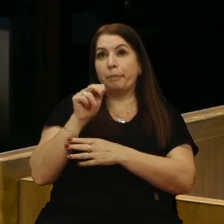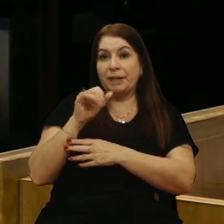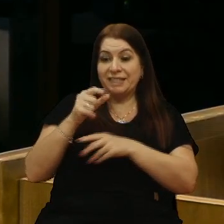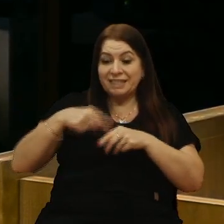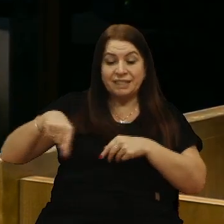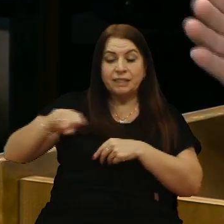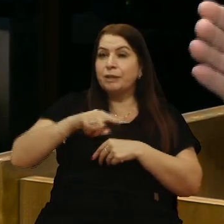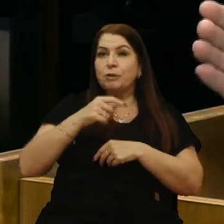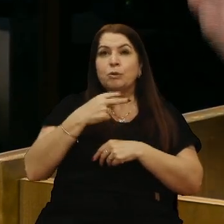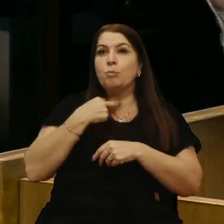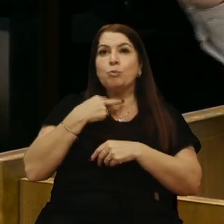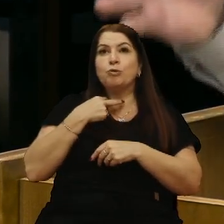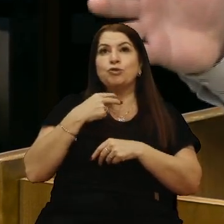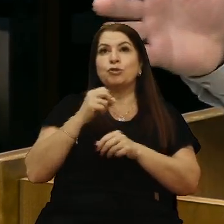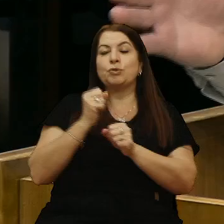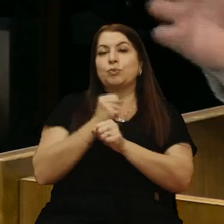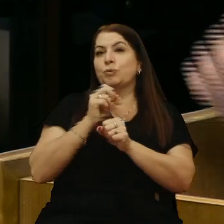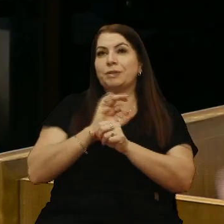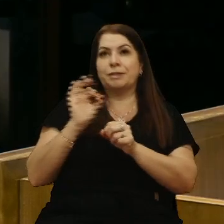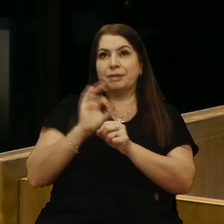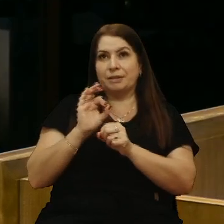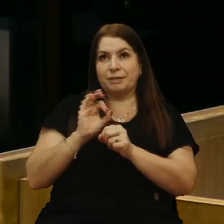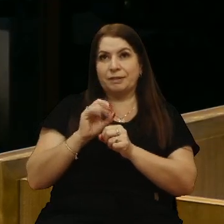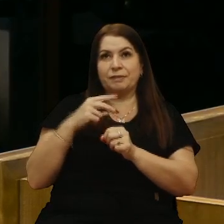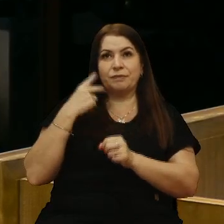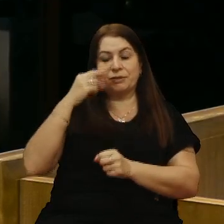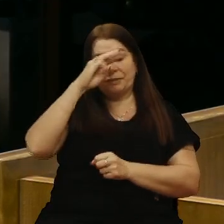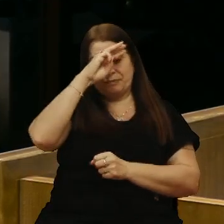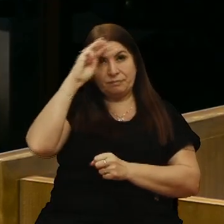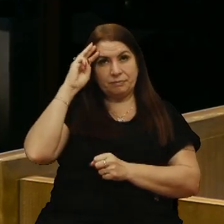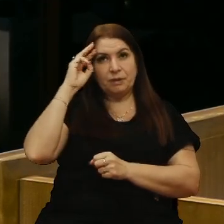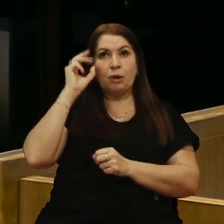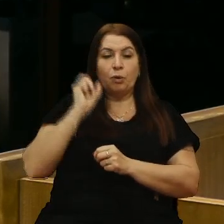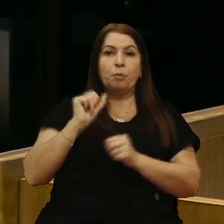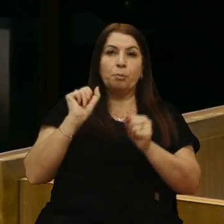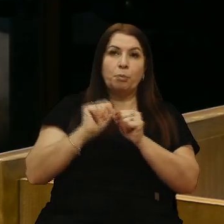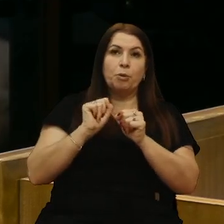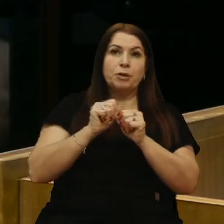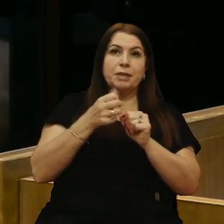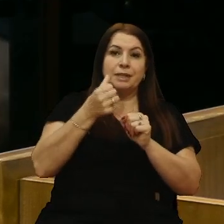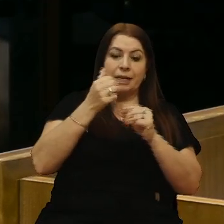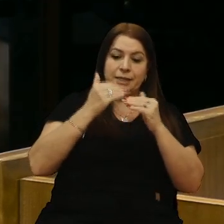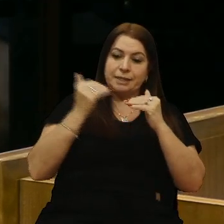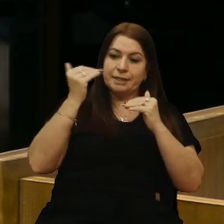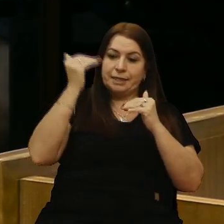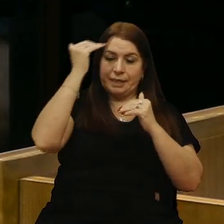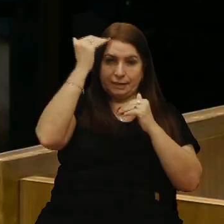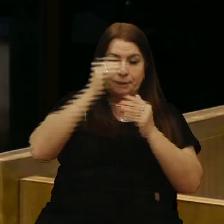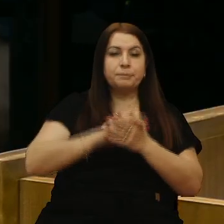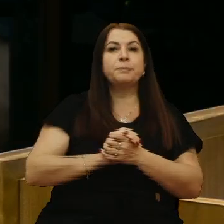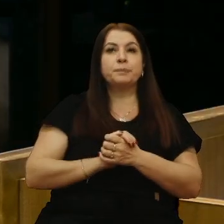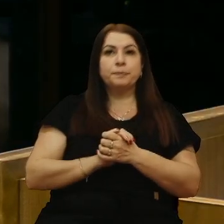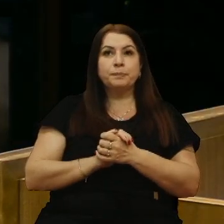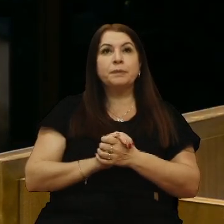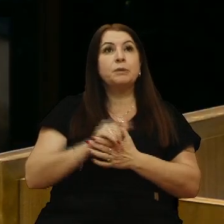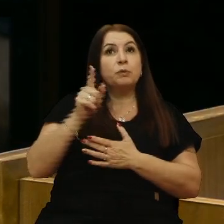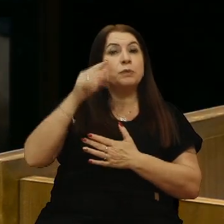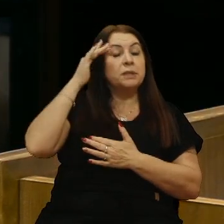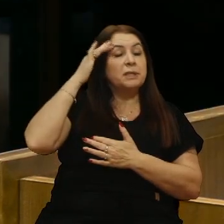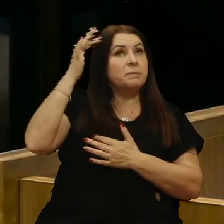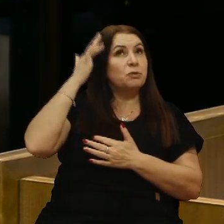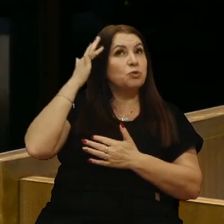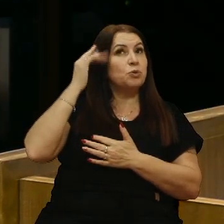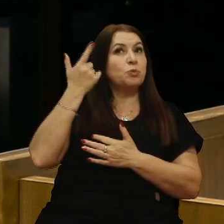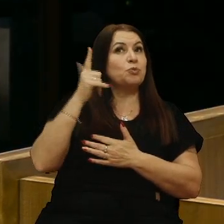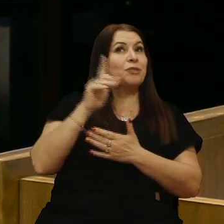não podia construir nada, vereador Valim, e agora pode construir até 6 andares. Então vocês imaginam quem não